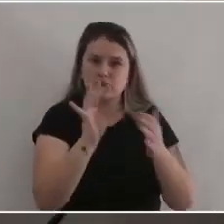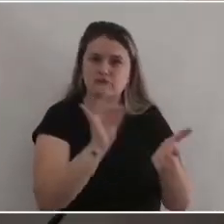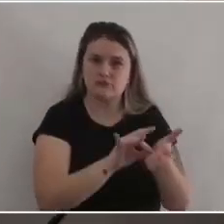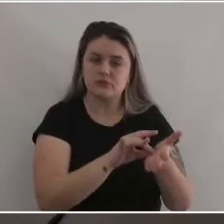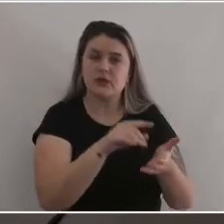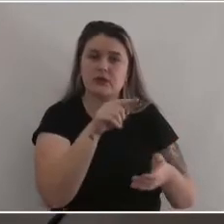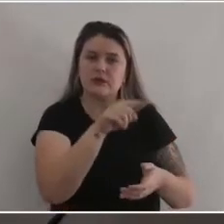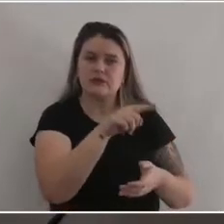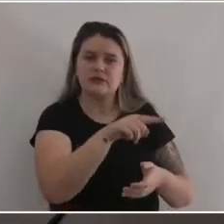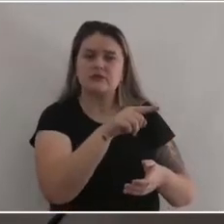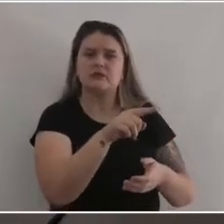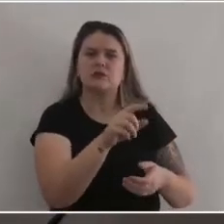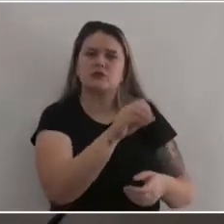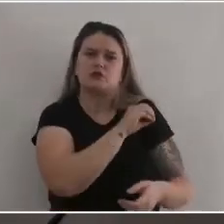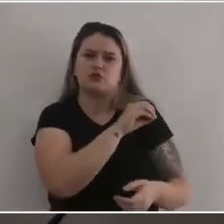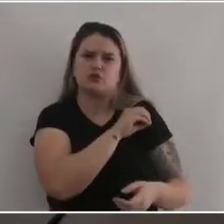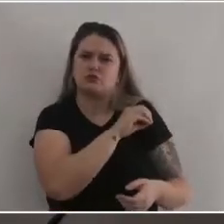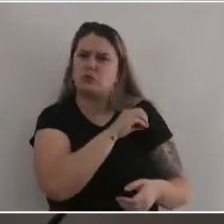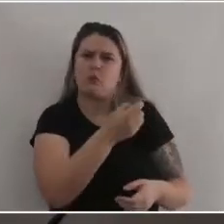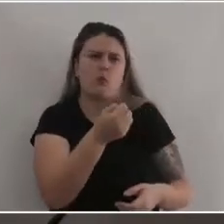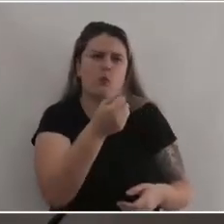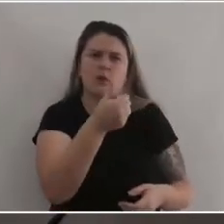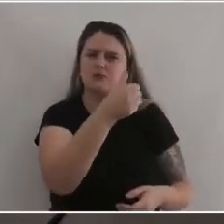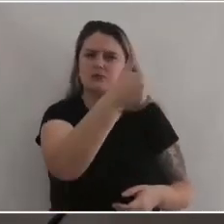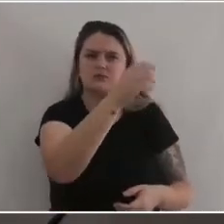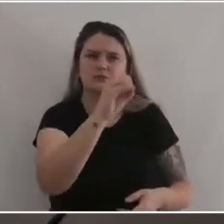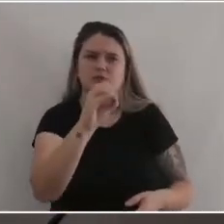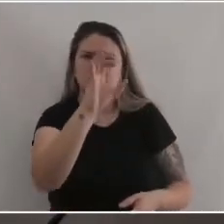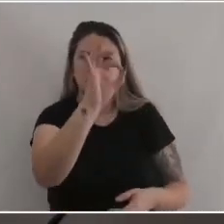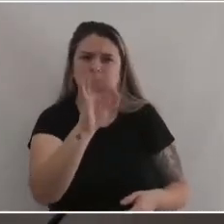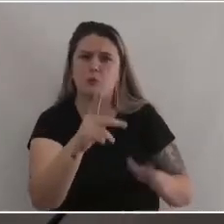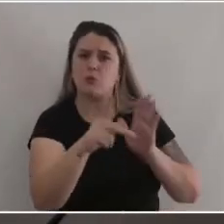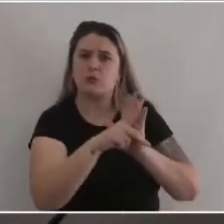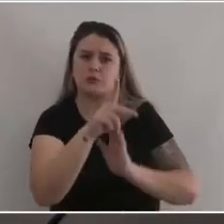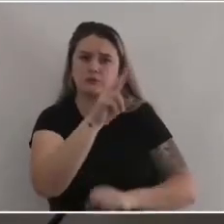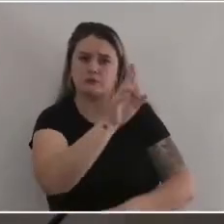essa receita quase que 100% é da Uniuv.